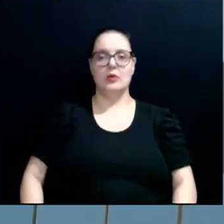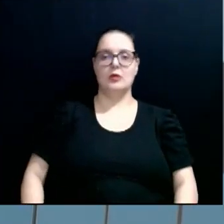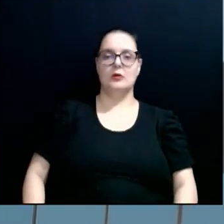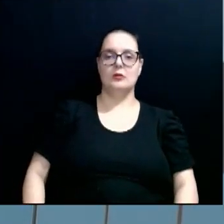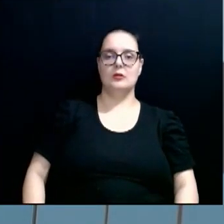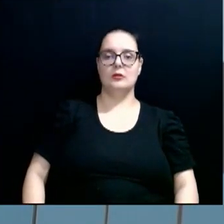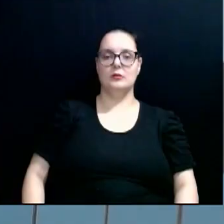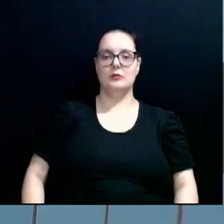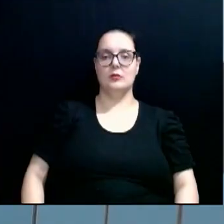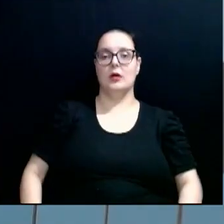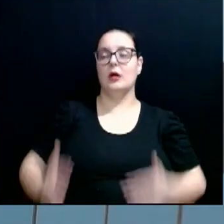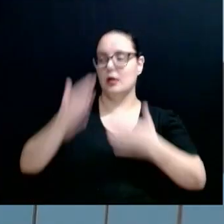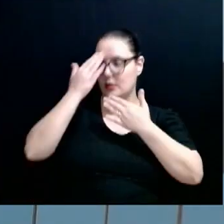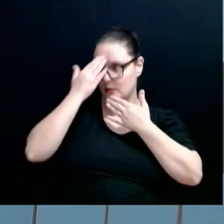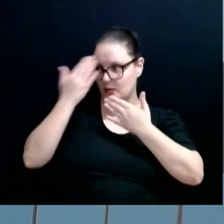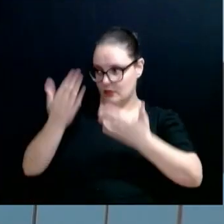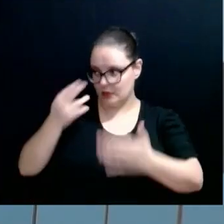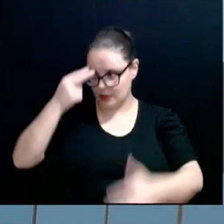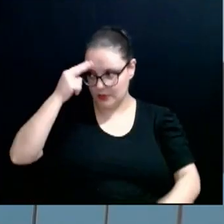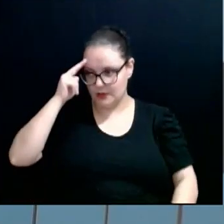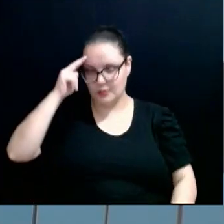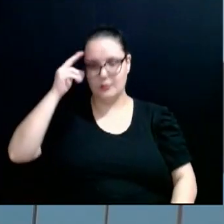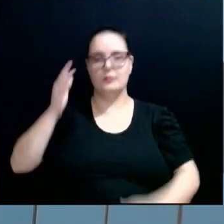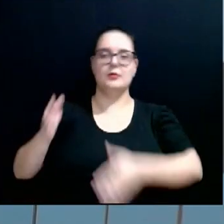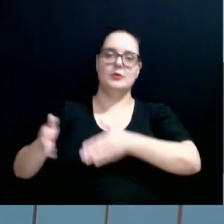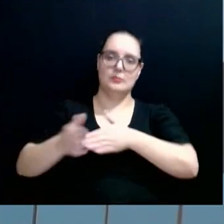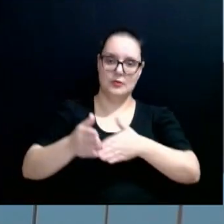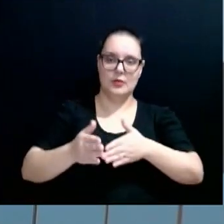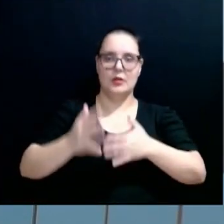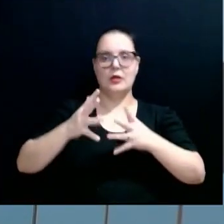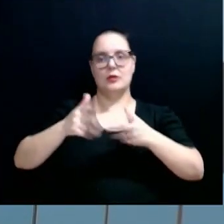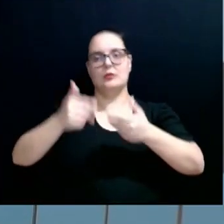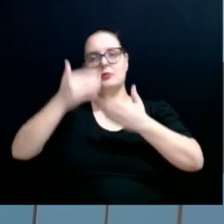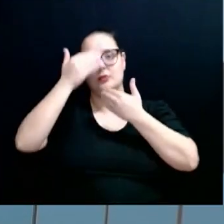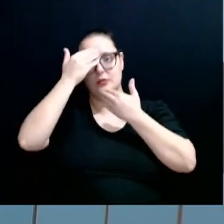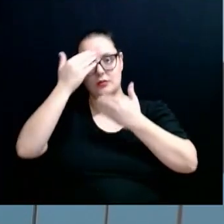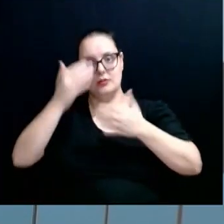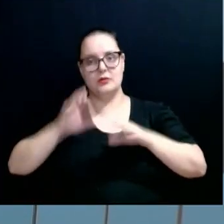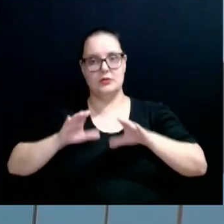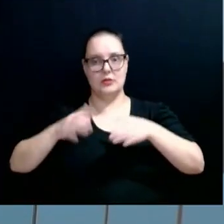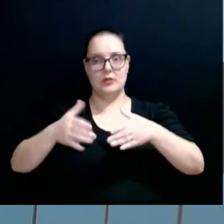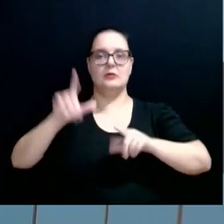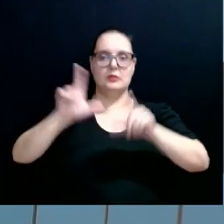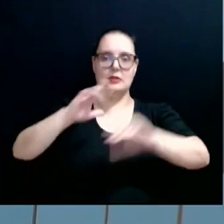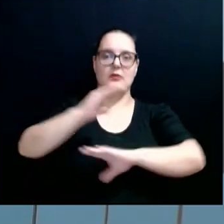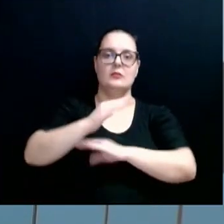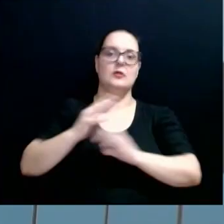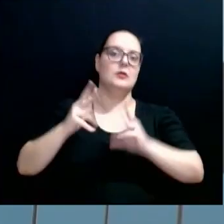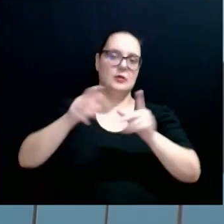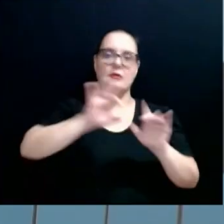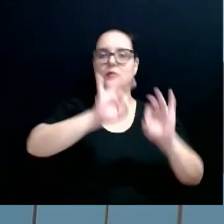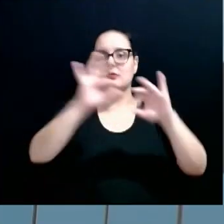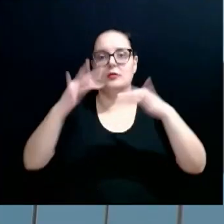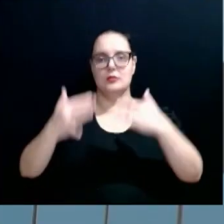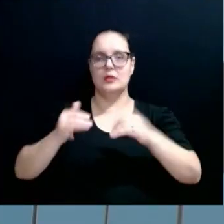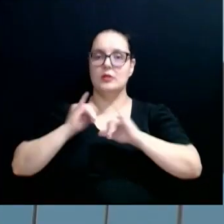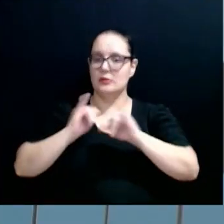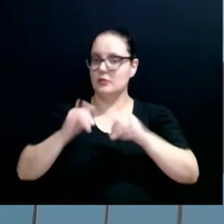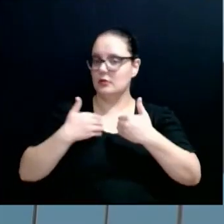Agradecer a você, Gabriel, aí pela condução, agradecer a toda a equipe aqui da TV Câmara e a todos aí que nos assistiram, dizer que a gente está à